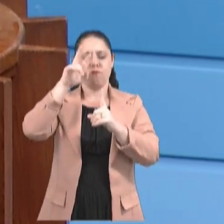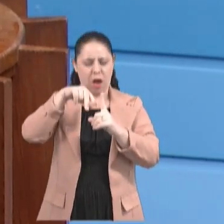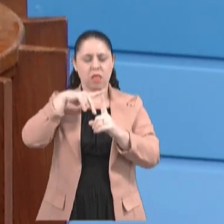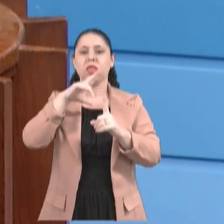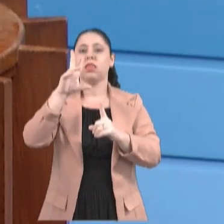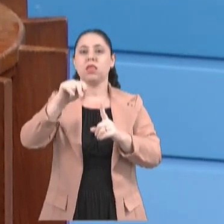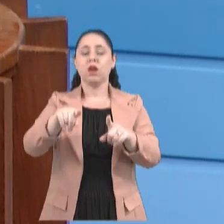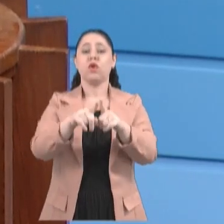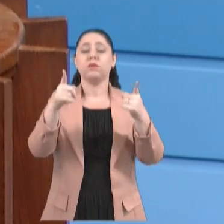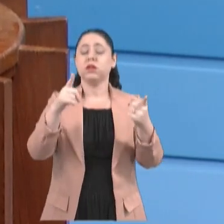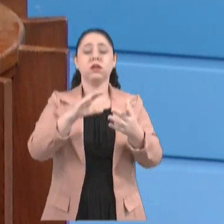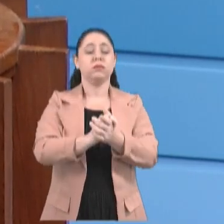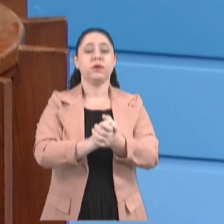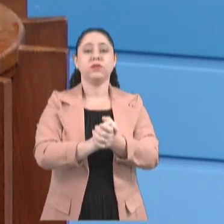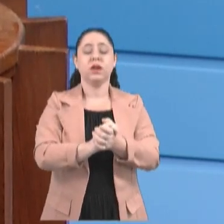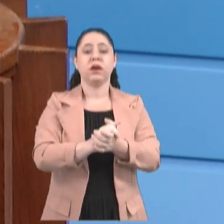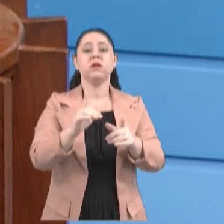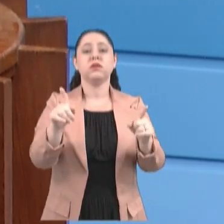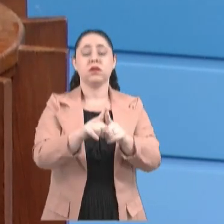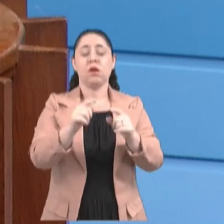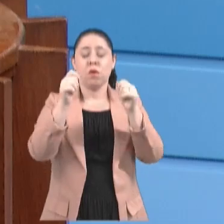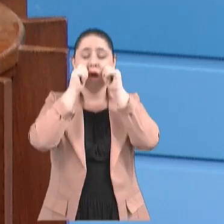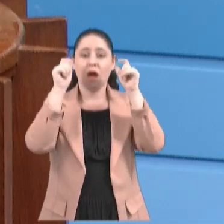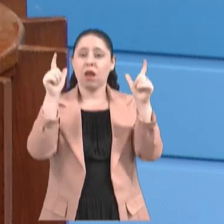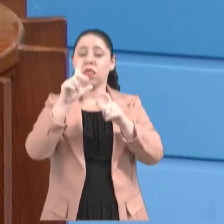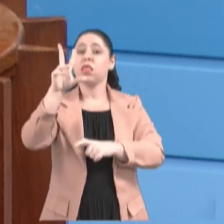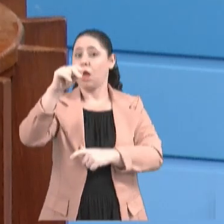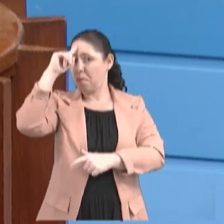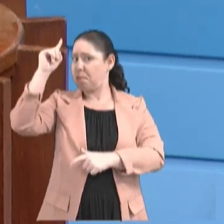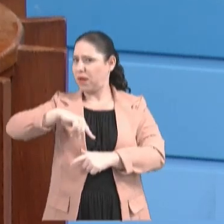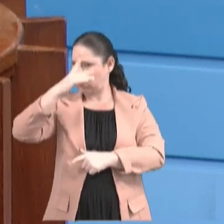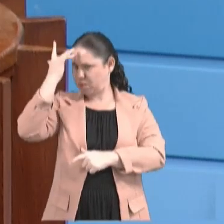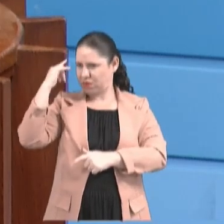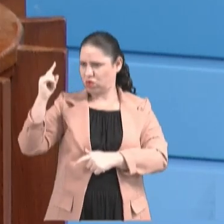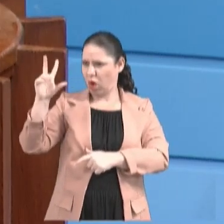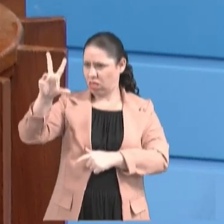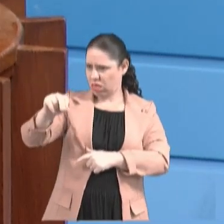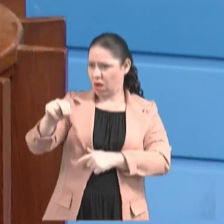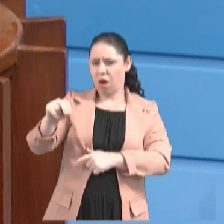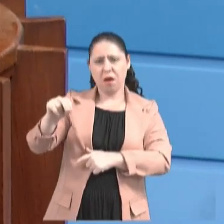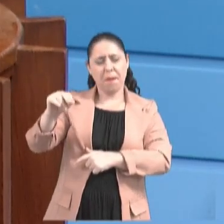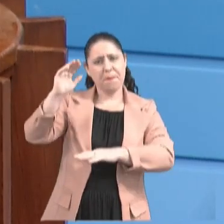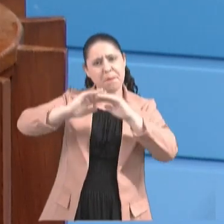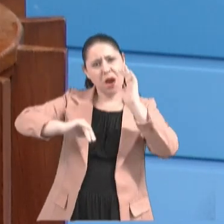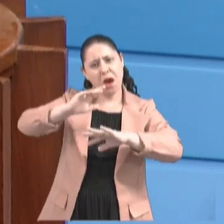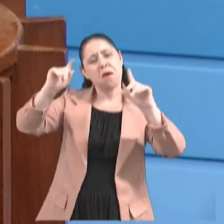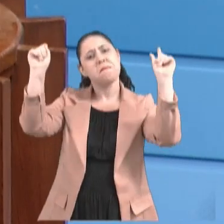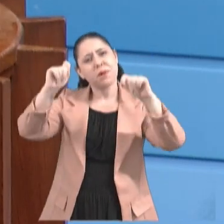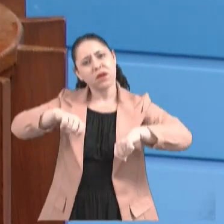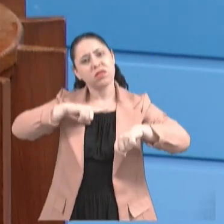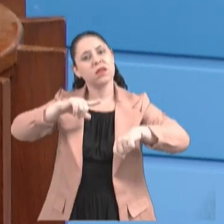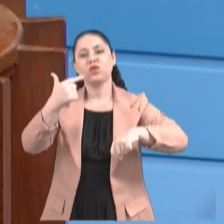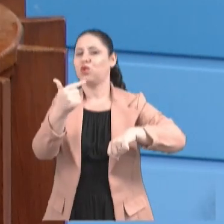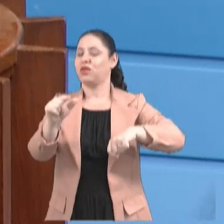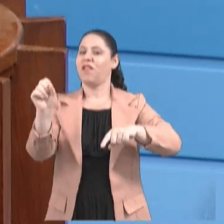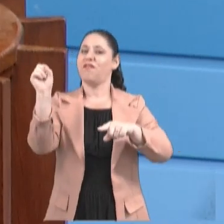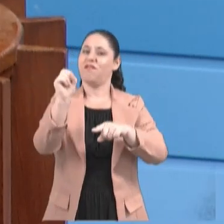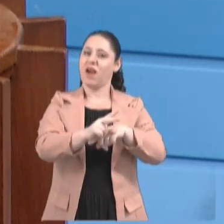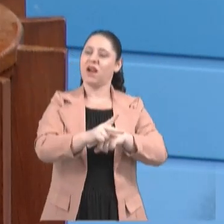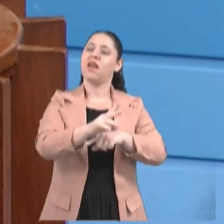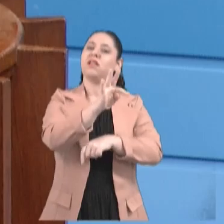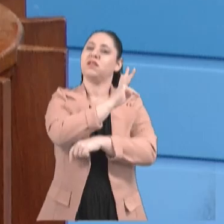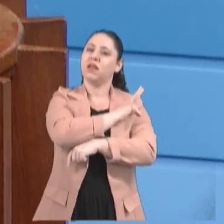sirvo, ainda na oposição aqui, de alerta para que ele não mande pessoas que não estejam preparadas para assumir